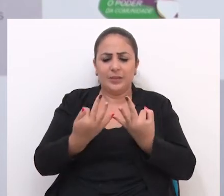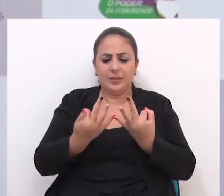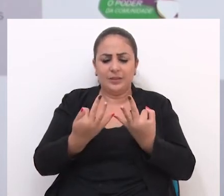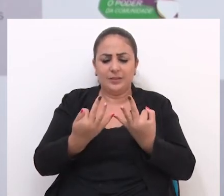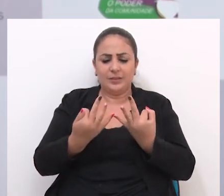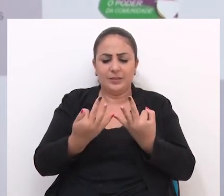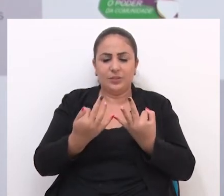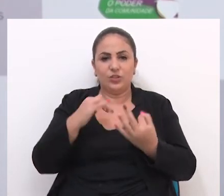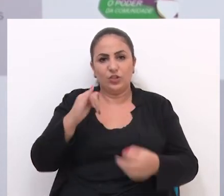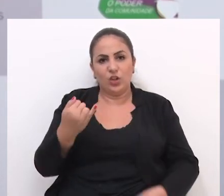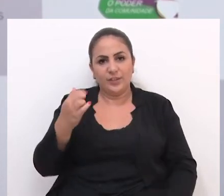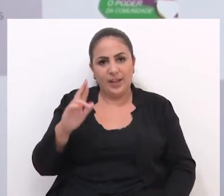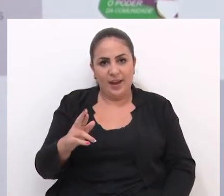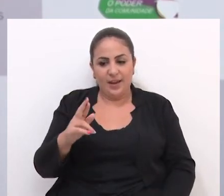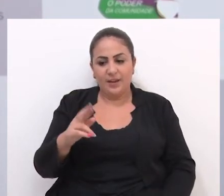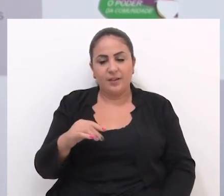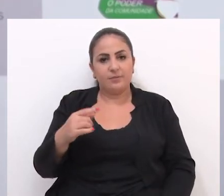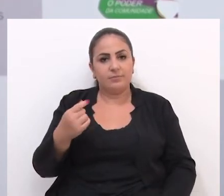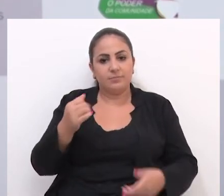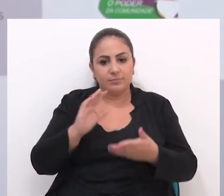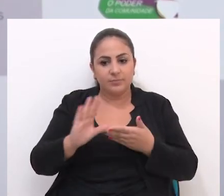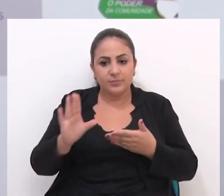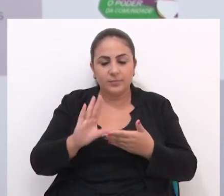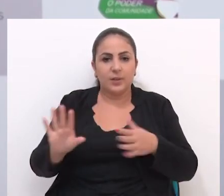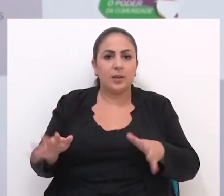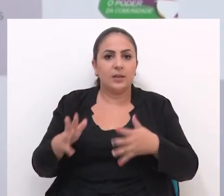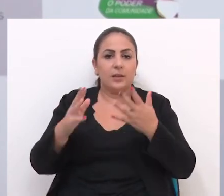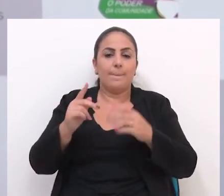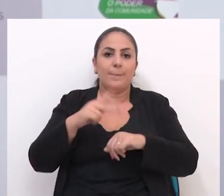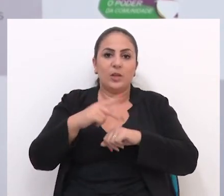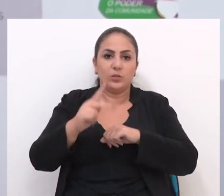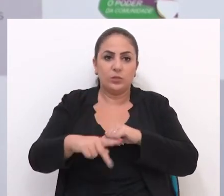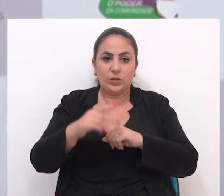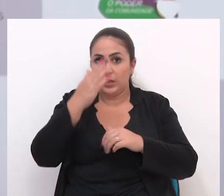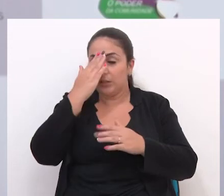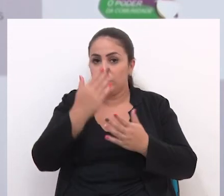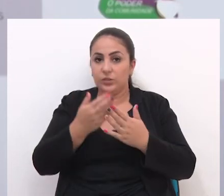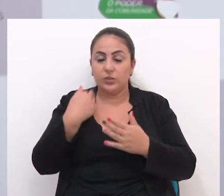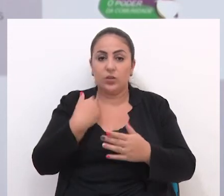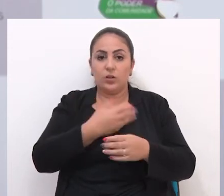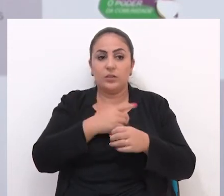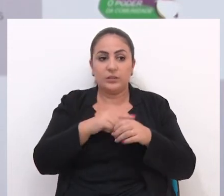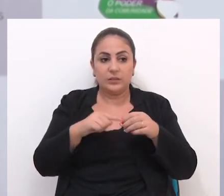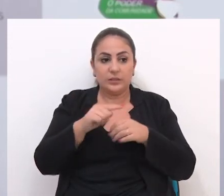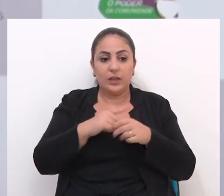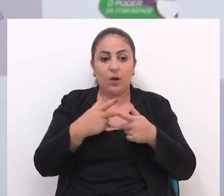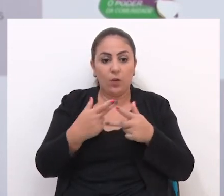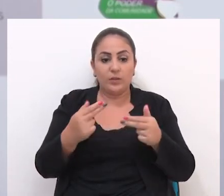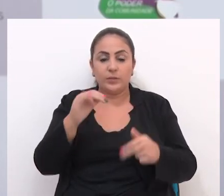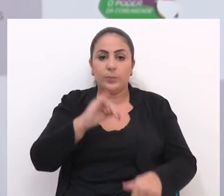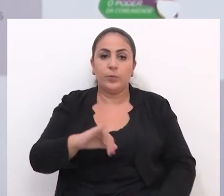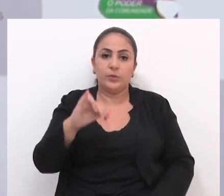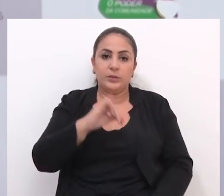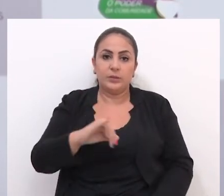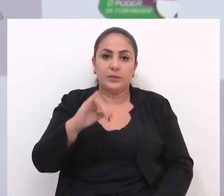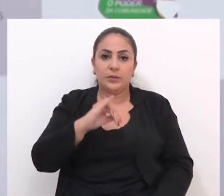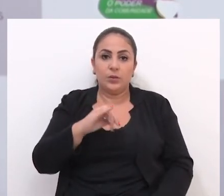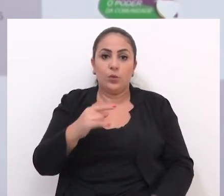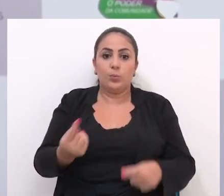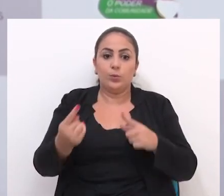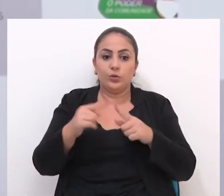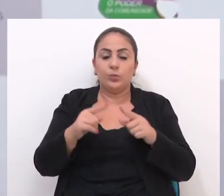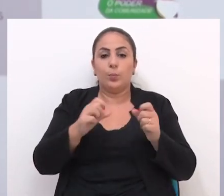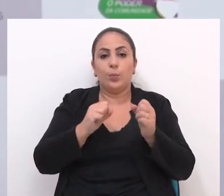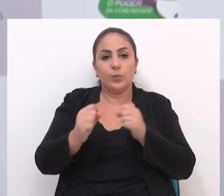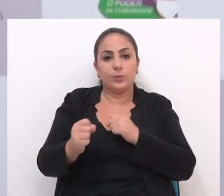família JR vem investindo em Passo Fundo, vem apostando em nossa cidade, acaba de realizar investimentos importantíssimos a fim